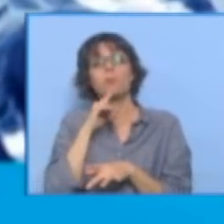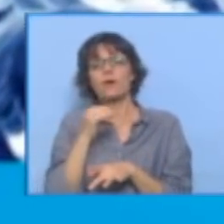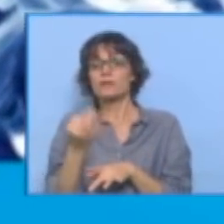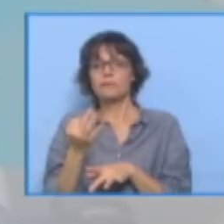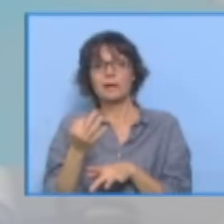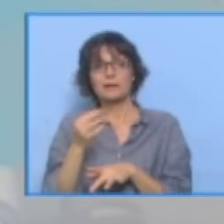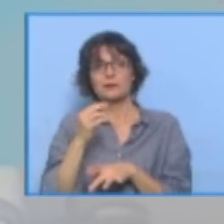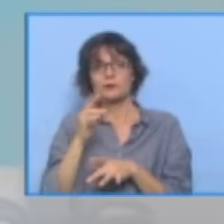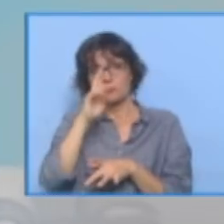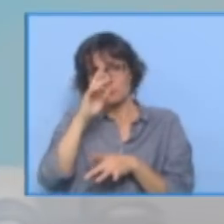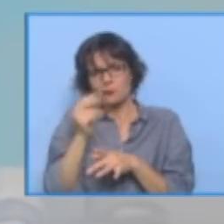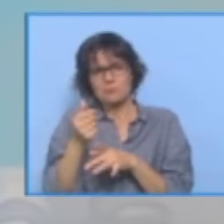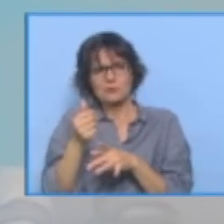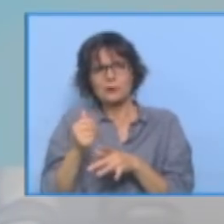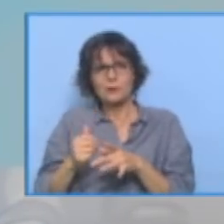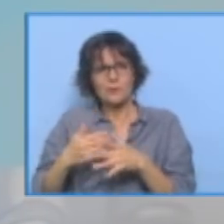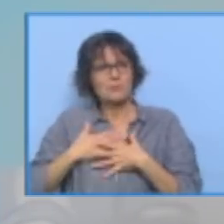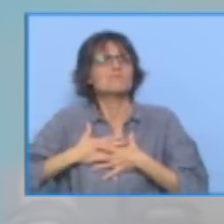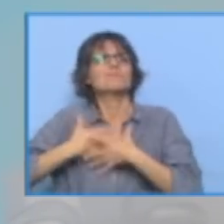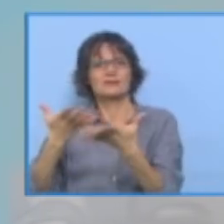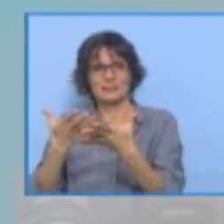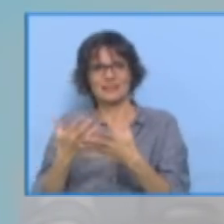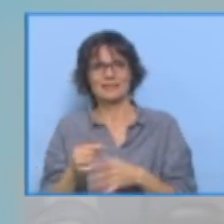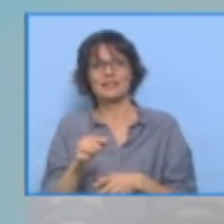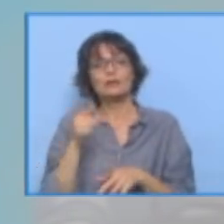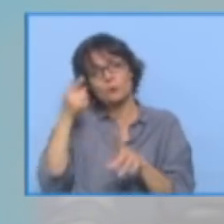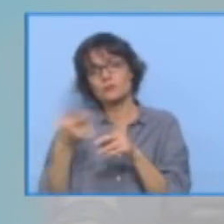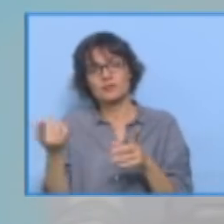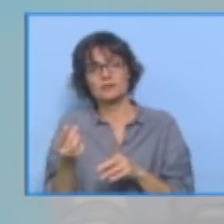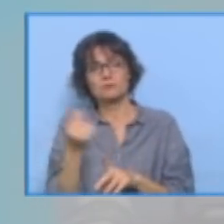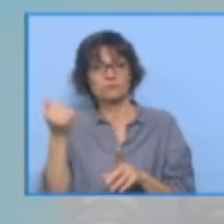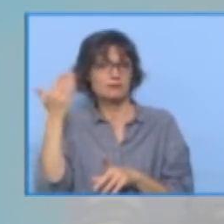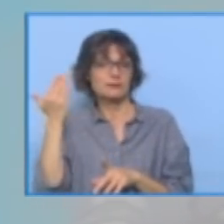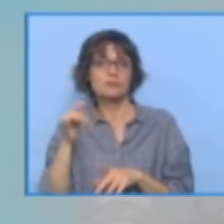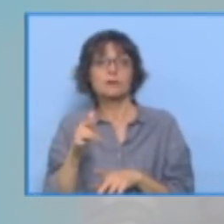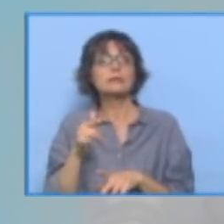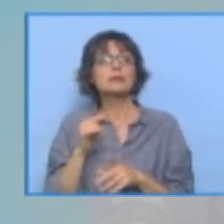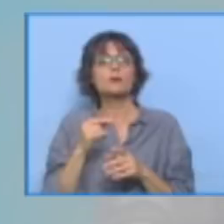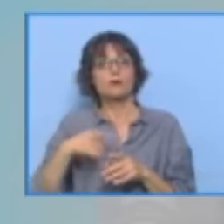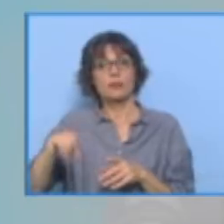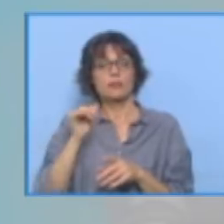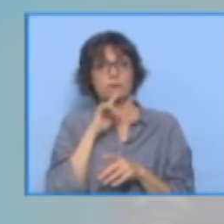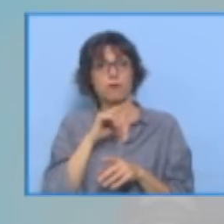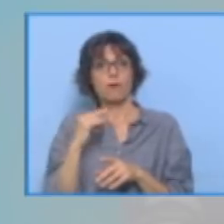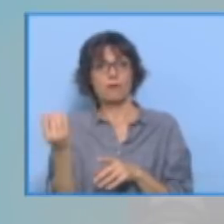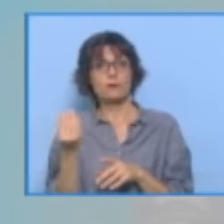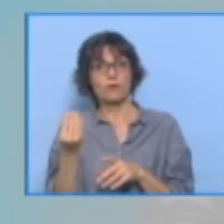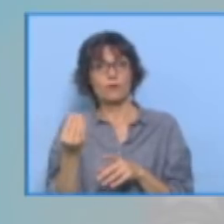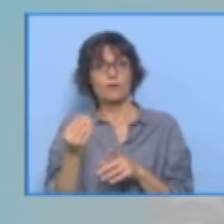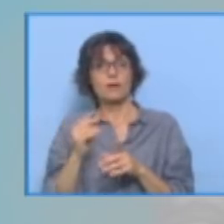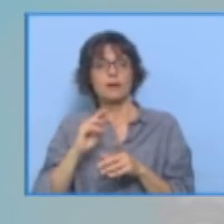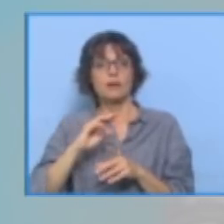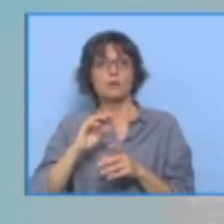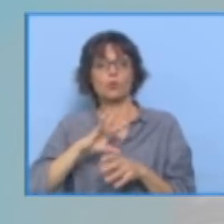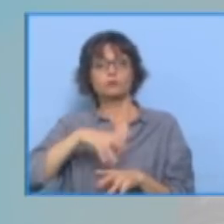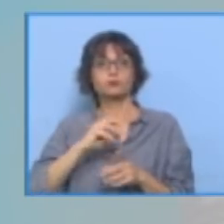cruza-se um bocadinho com o que é a espiritualidade do Movimentos Focolares, não é? Sim. Serem transformadores do mundo através daquilo que cada um tem de melhor.